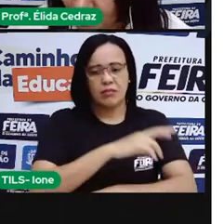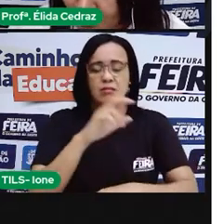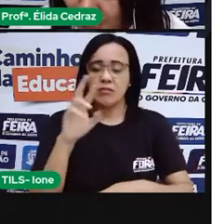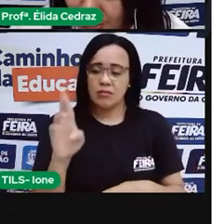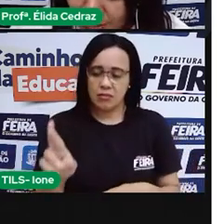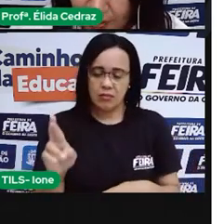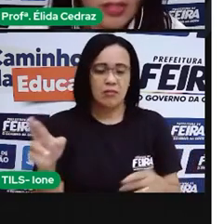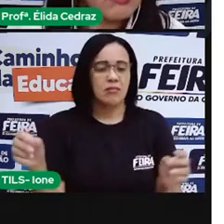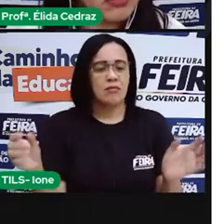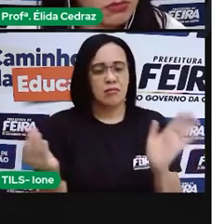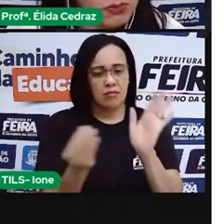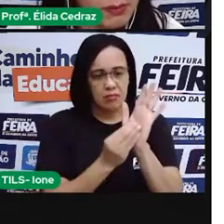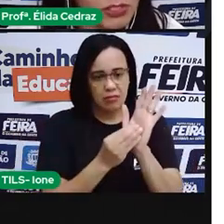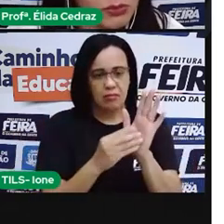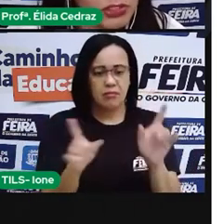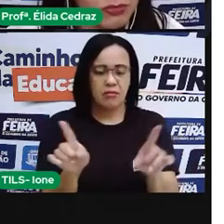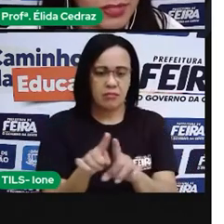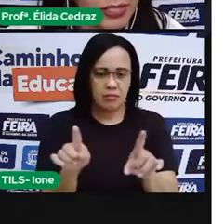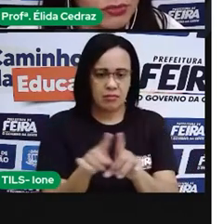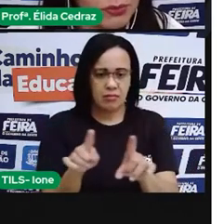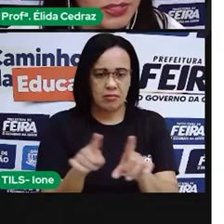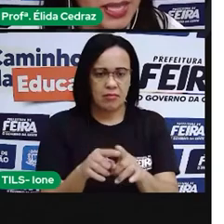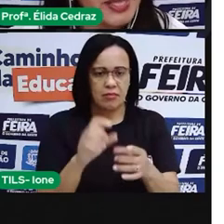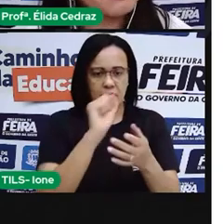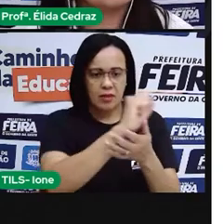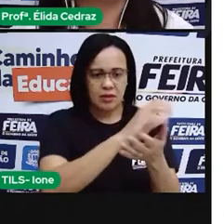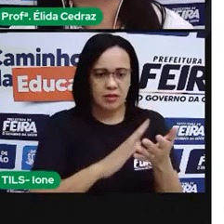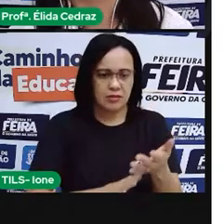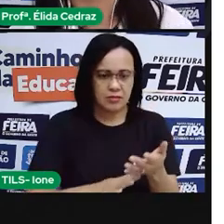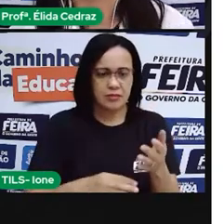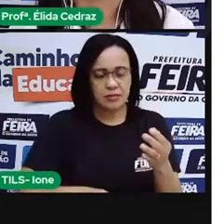Muito bem. Vamos para mais uma atividade? Vamos lá?